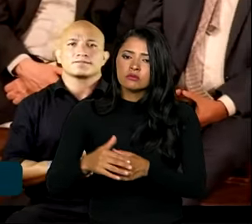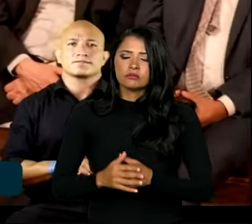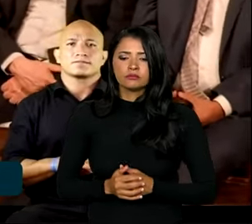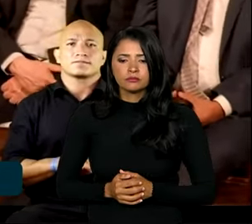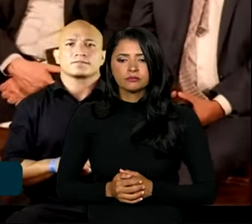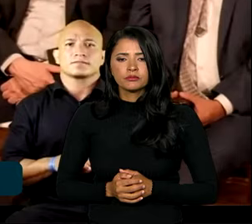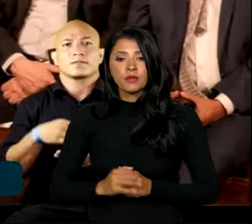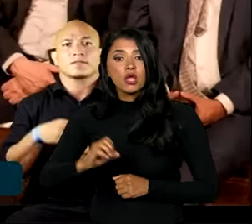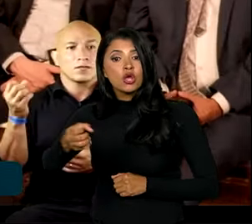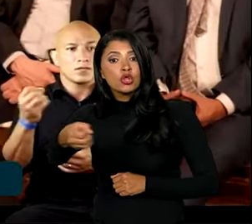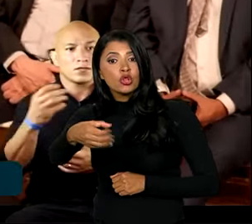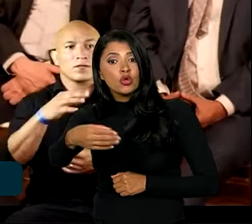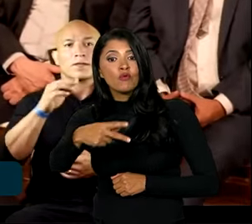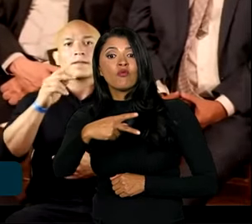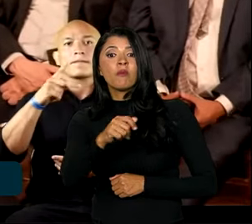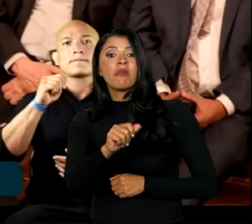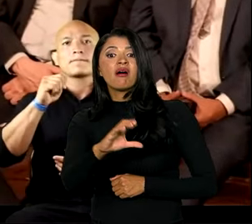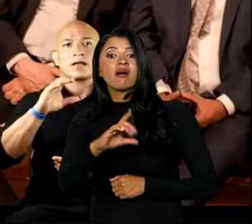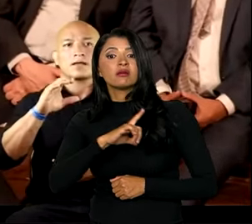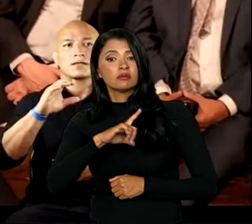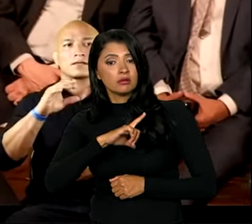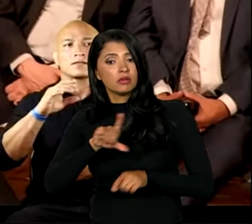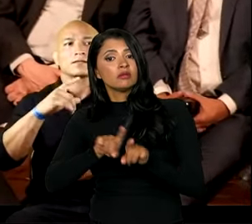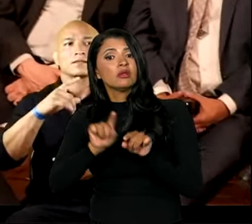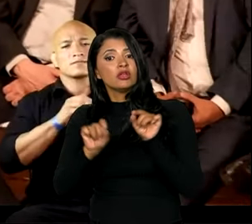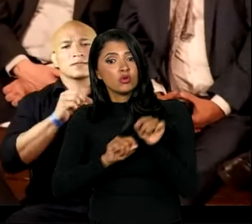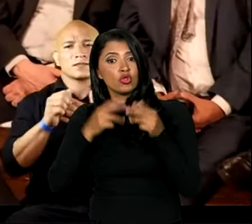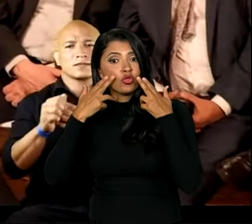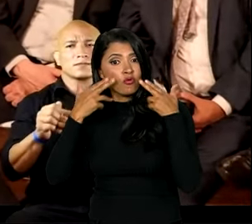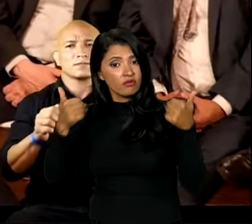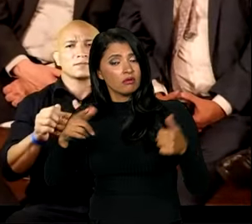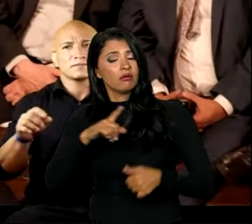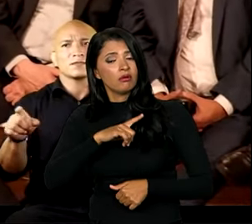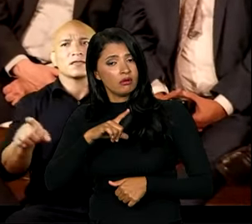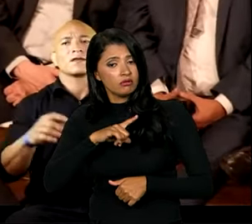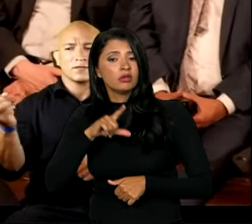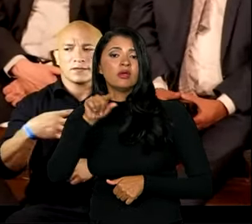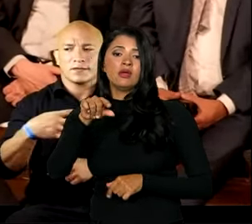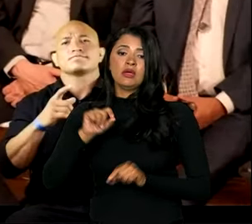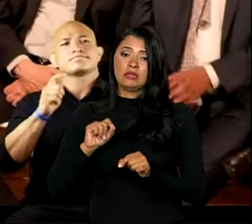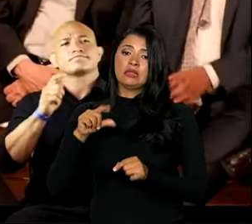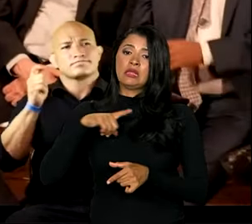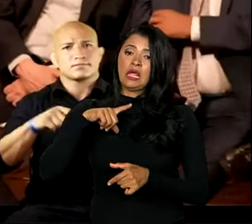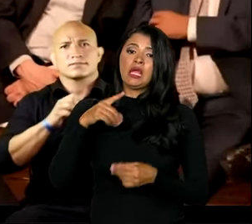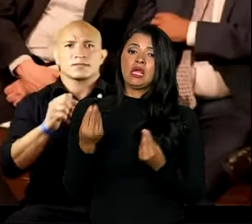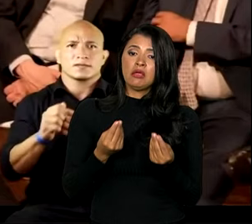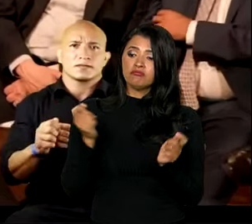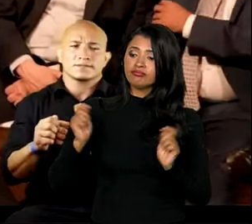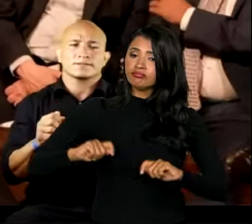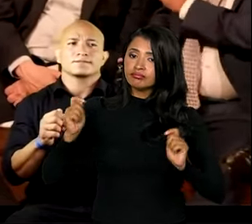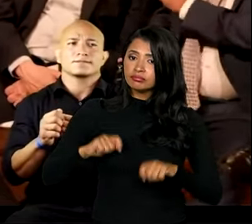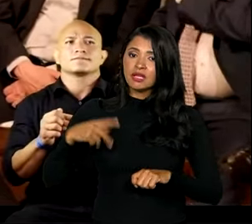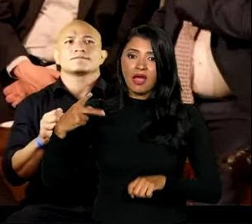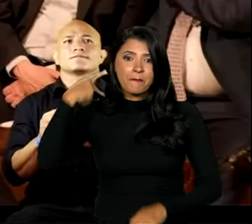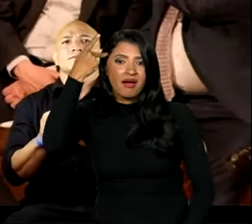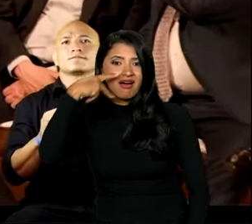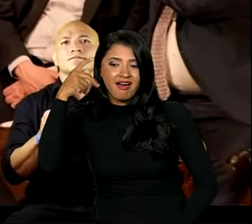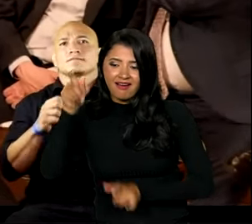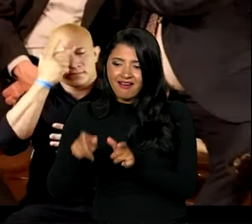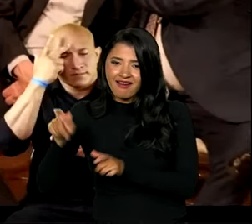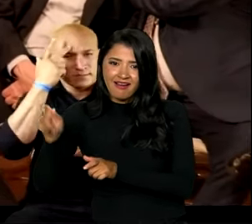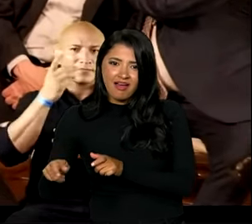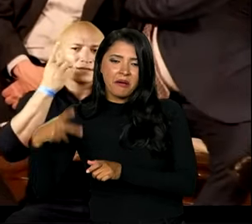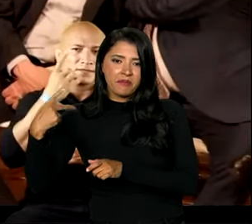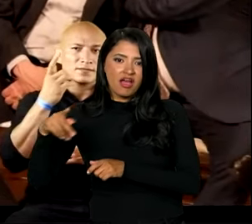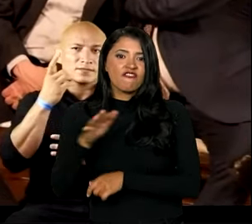O novo PAC, ele traz também uma novidade. Traz a possibilidade dos parlamentares da